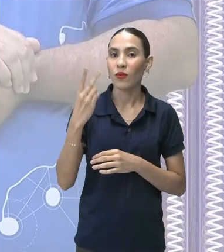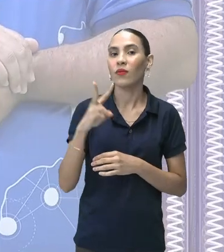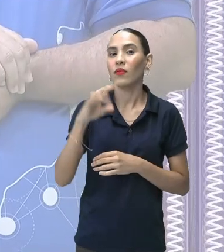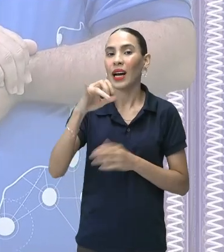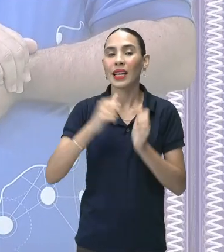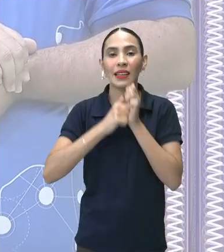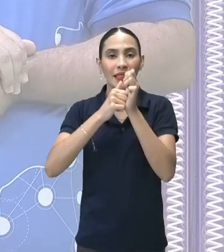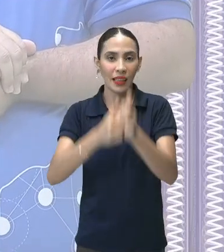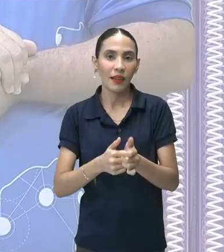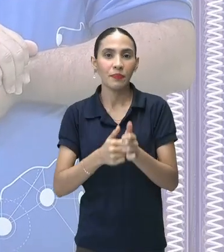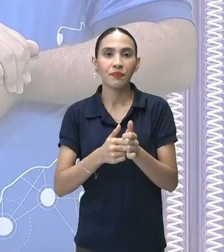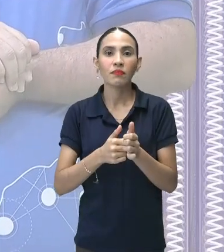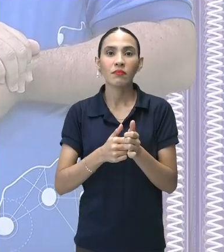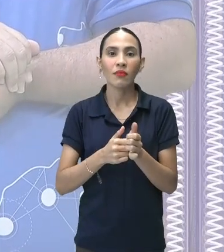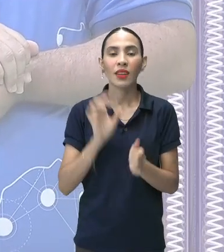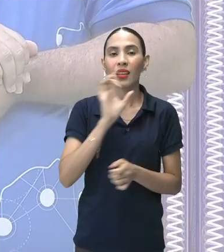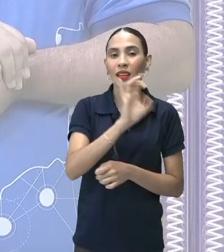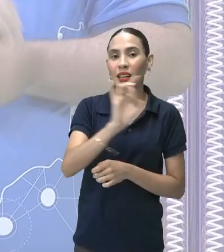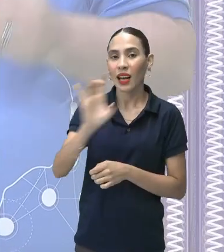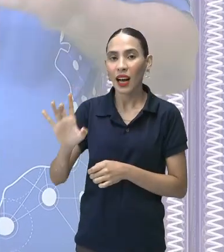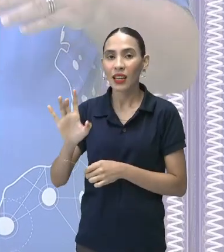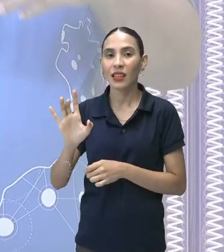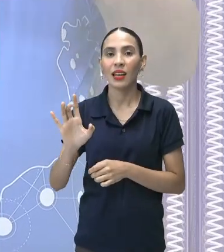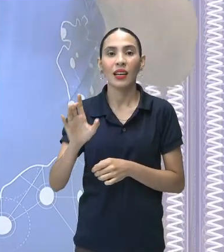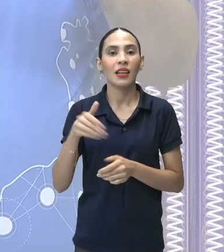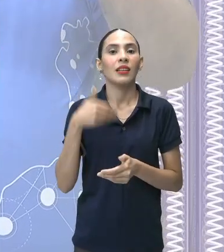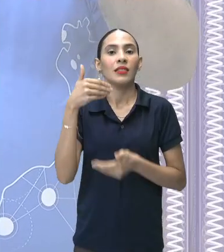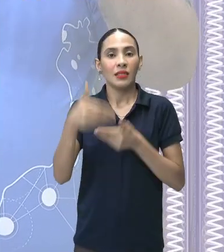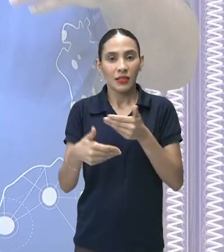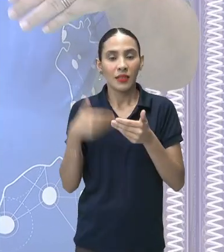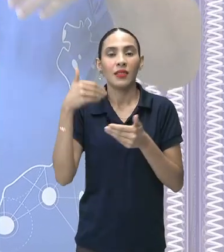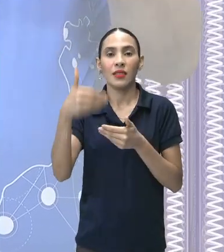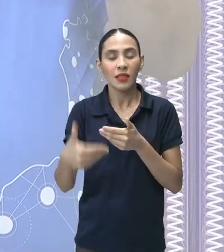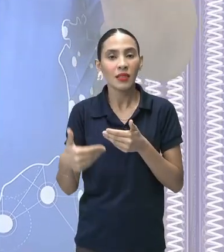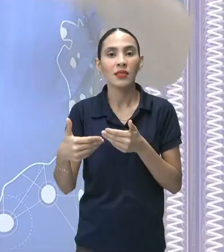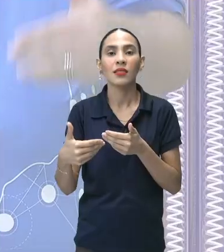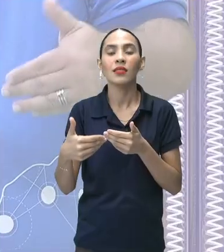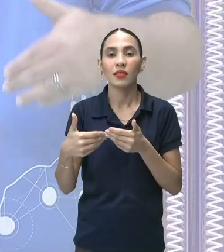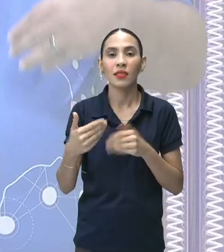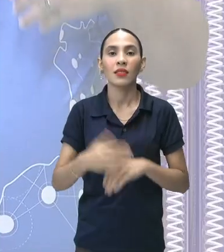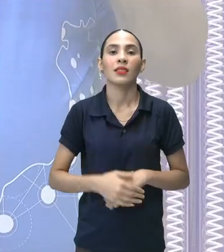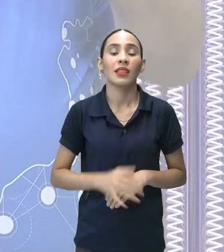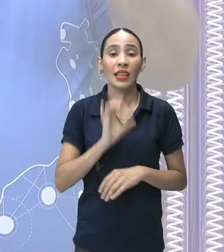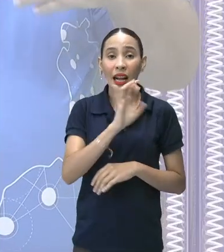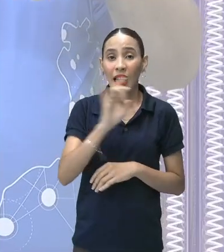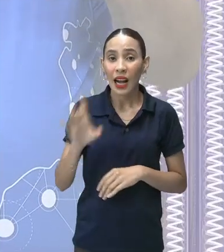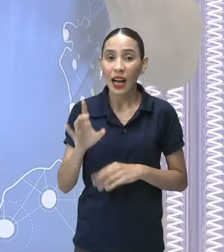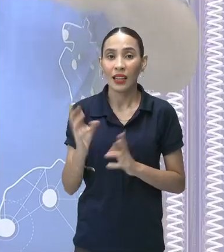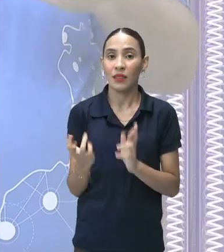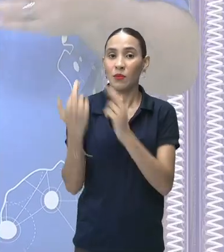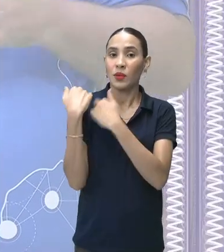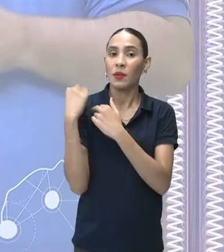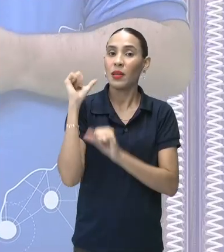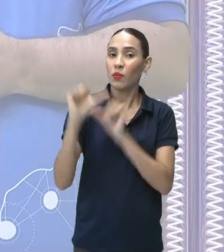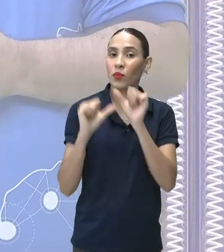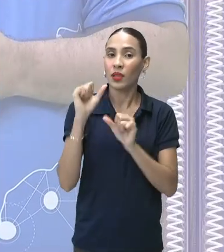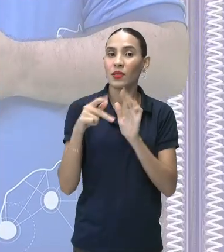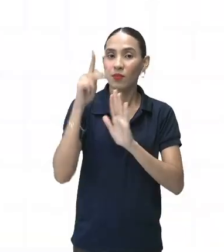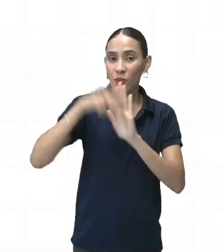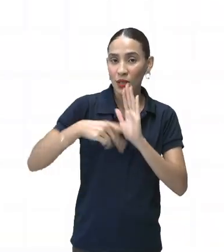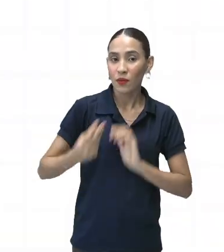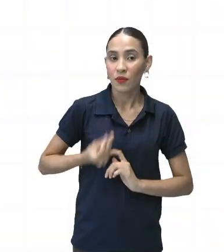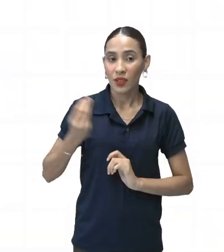vão guiar cada caminhada, cada porvir, cada devir, cada mudança de projeto de